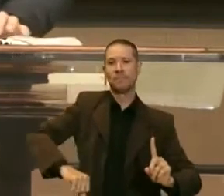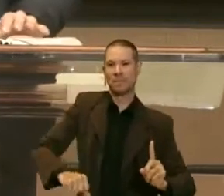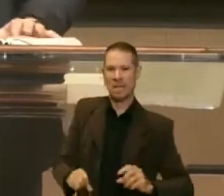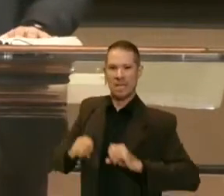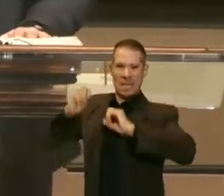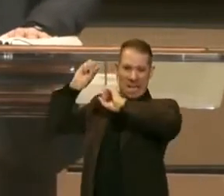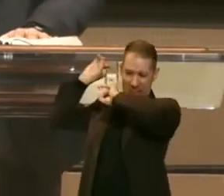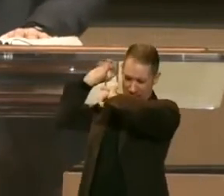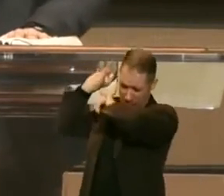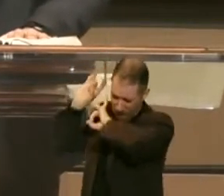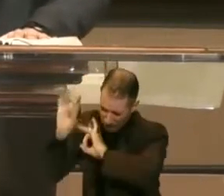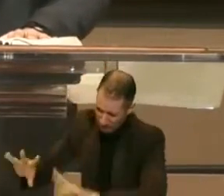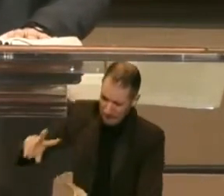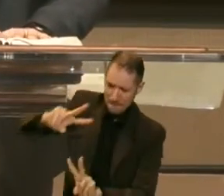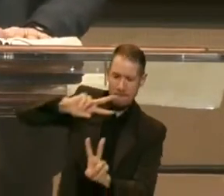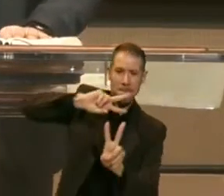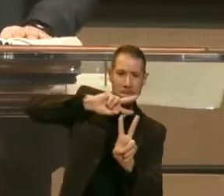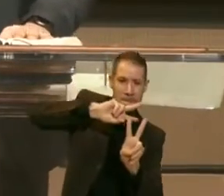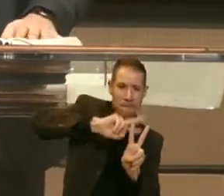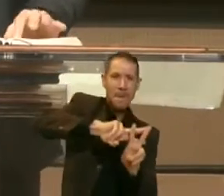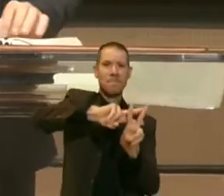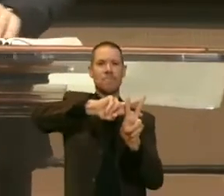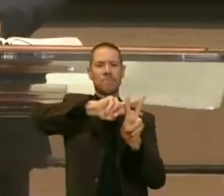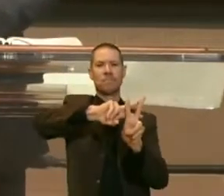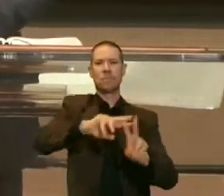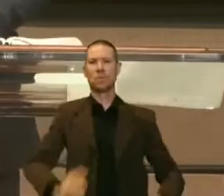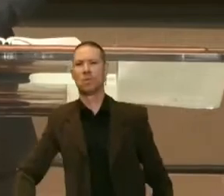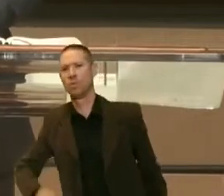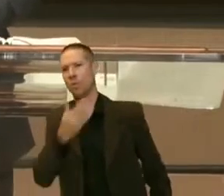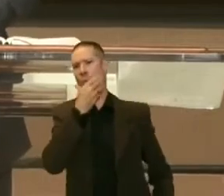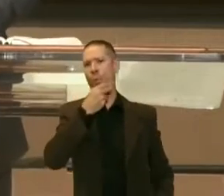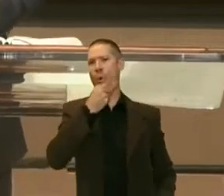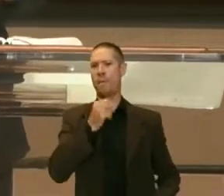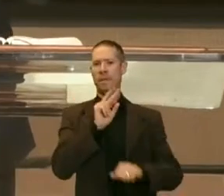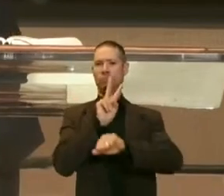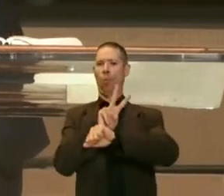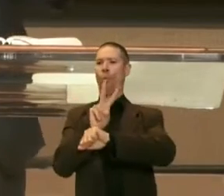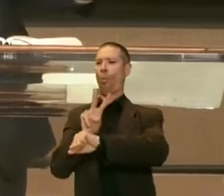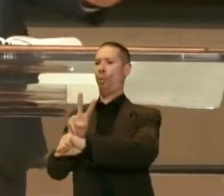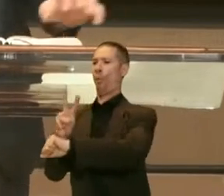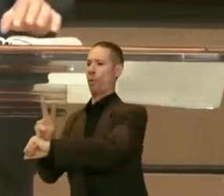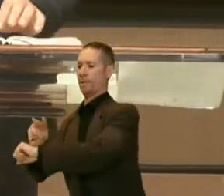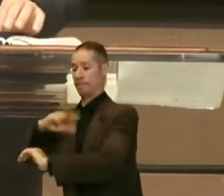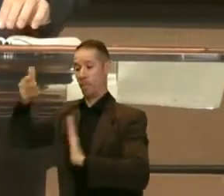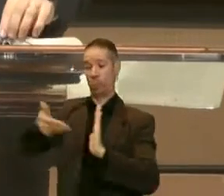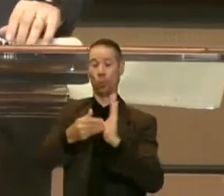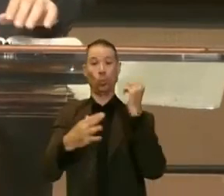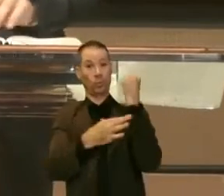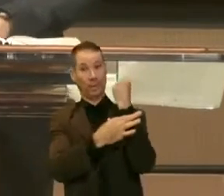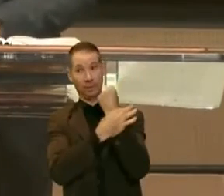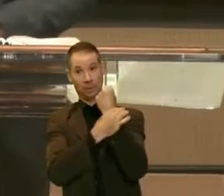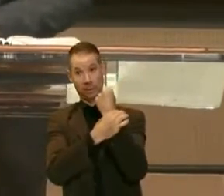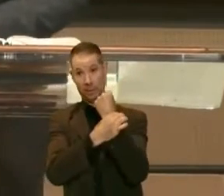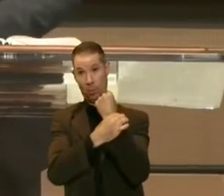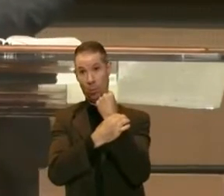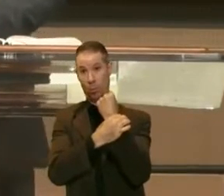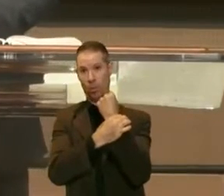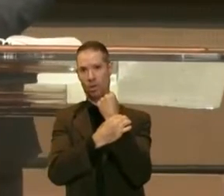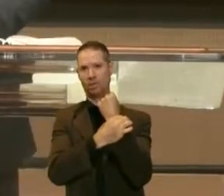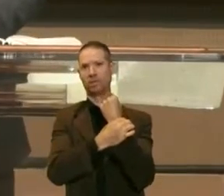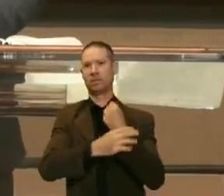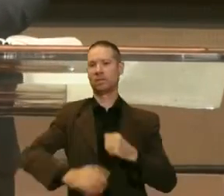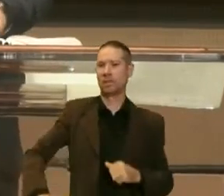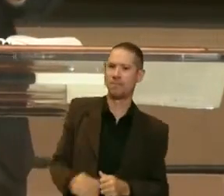no cárcere, ordenando ao carcereiro que os guardasse com toda a segurança.